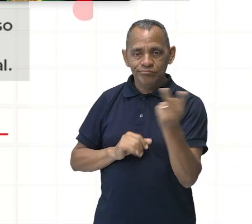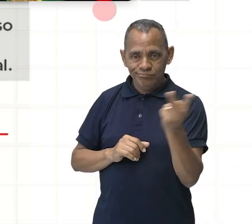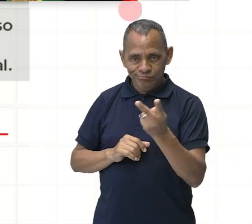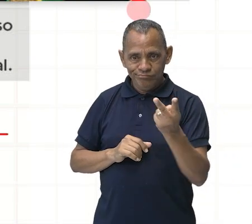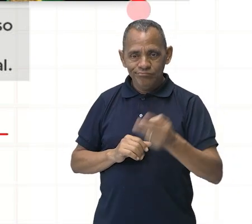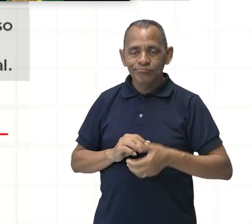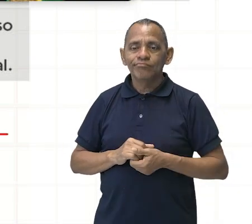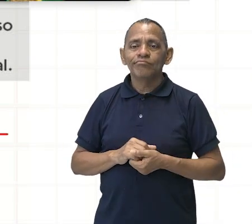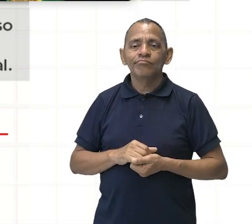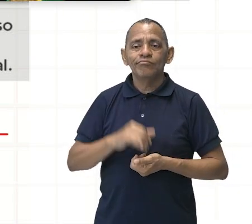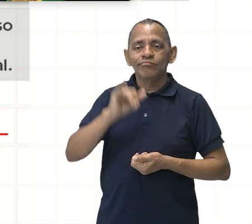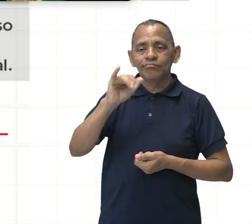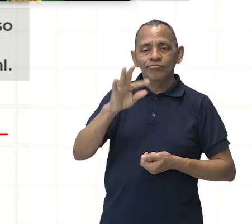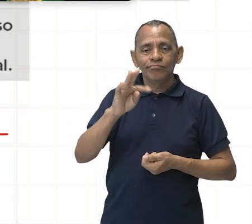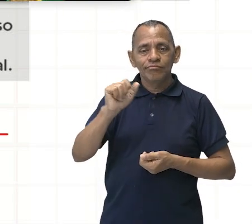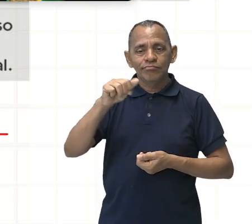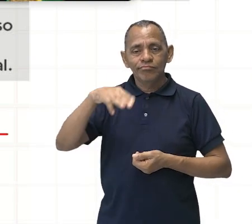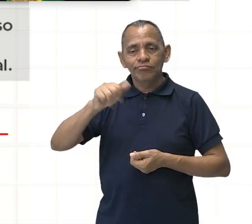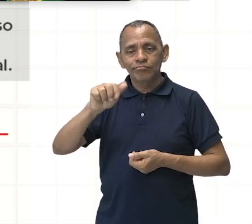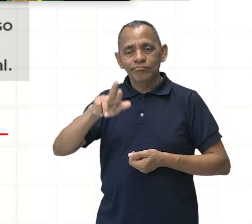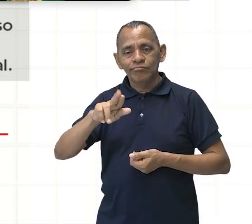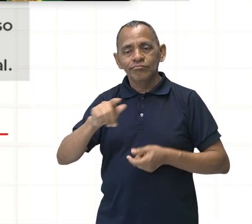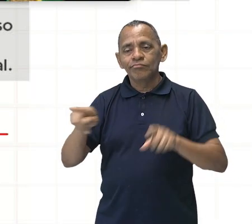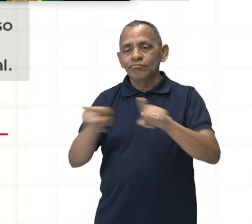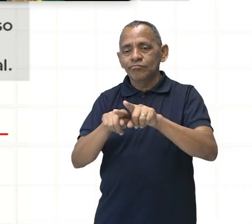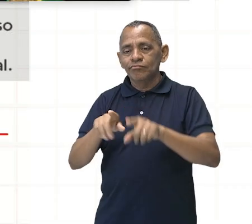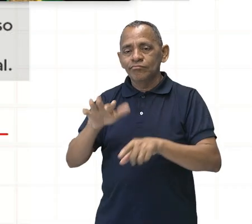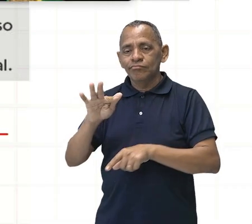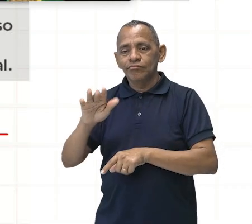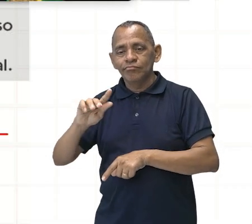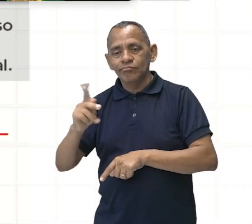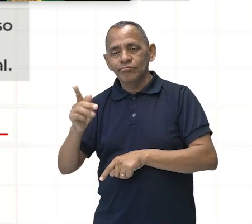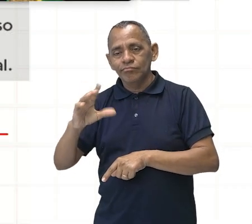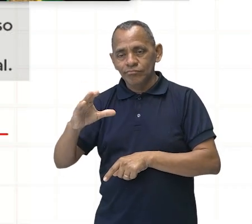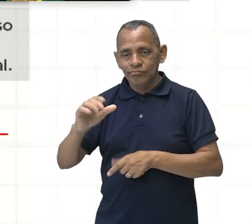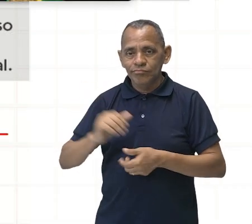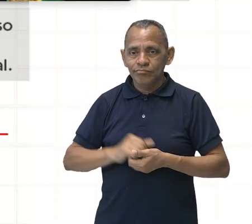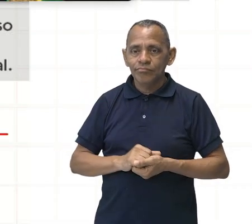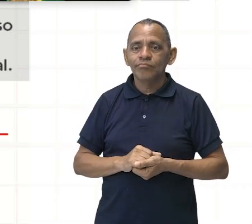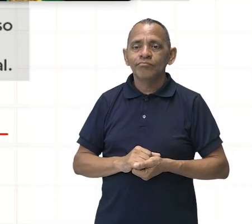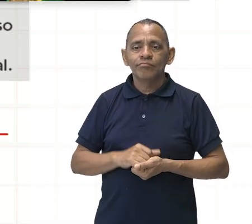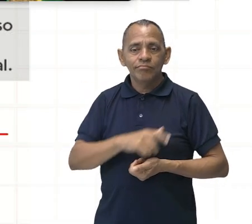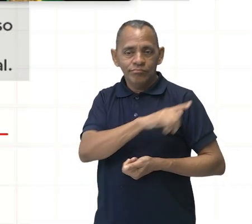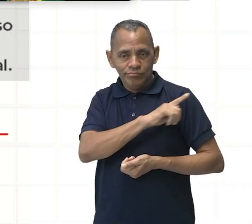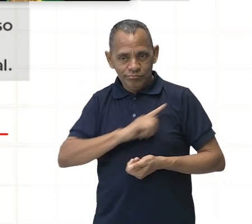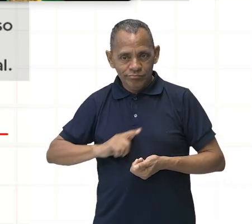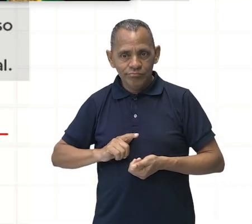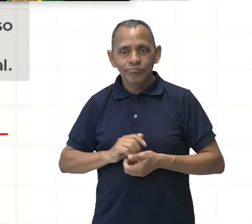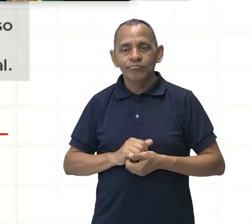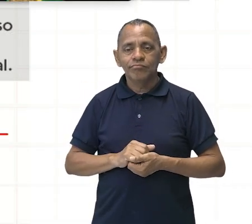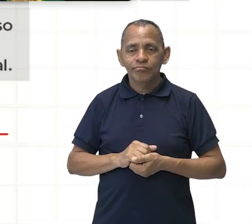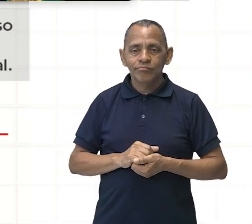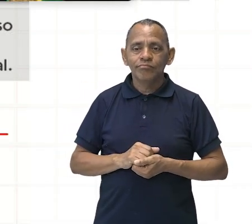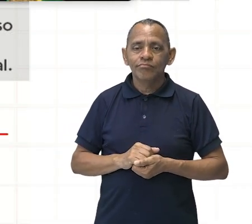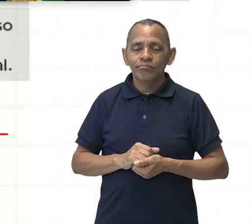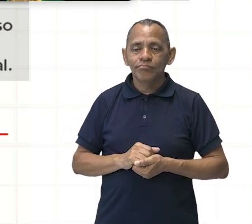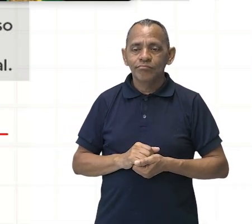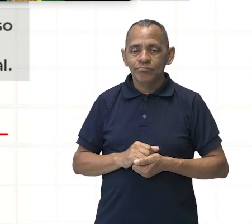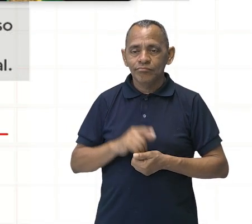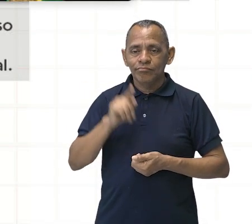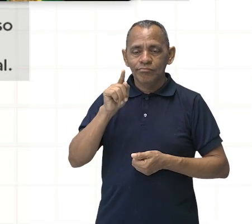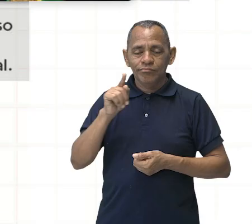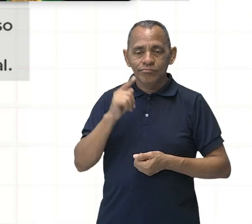Franco, certo? Quanto de FHC, que na época do governo de Itamar Franco era o ministro da